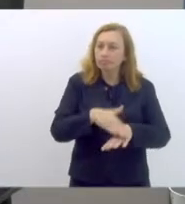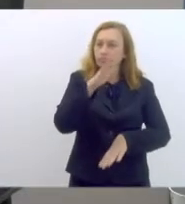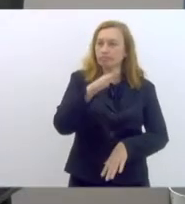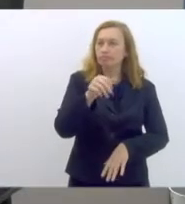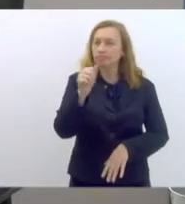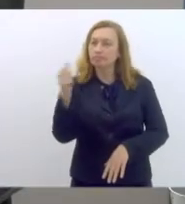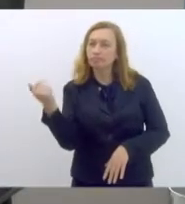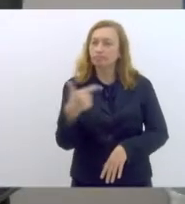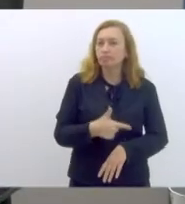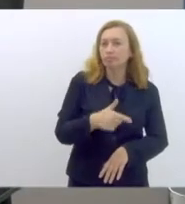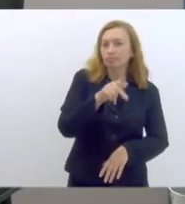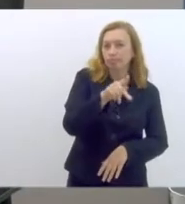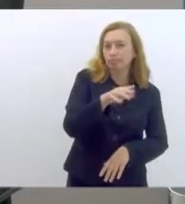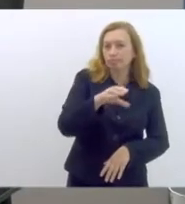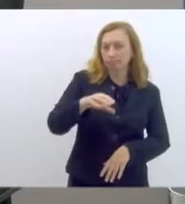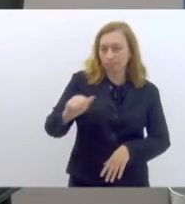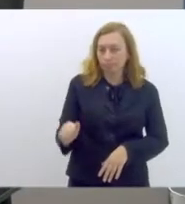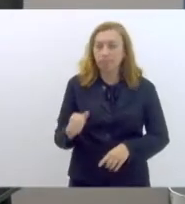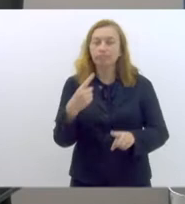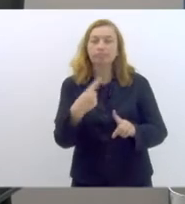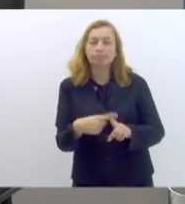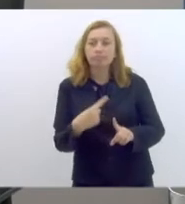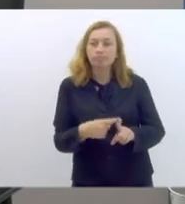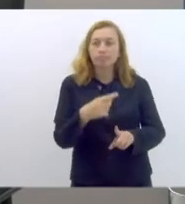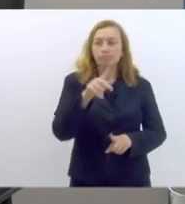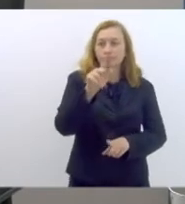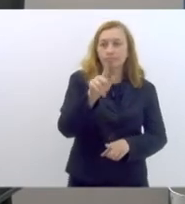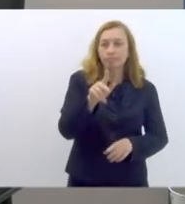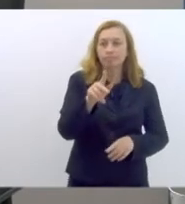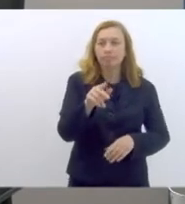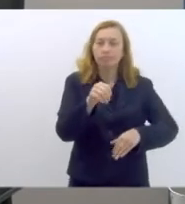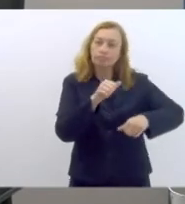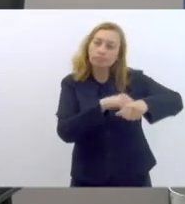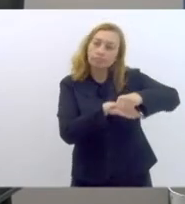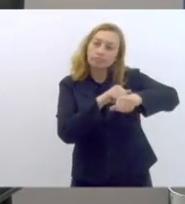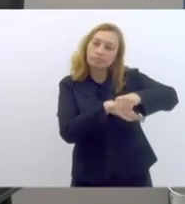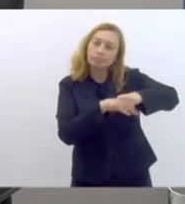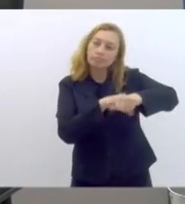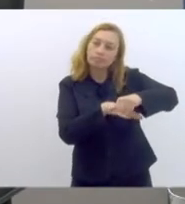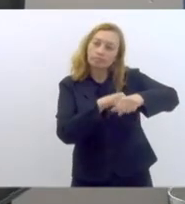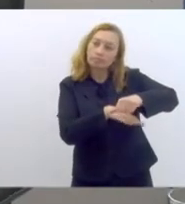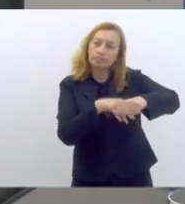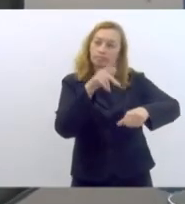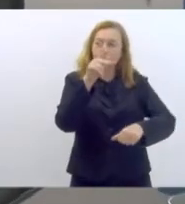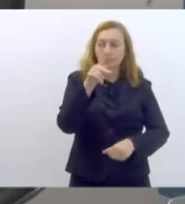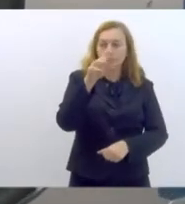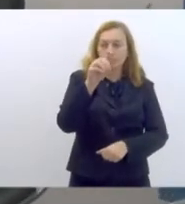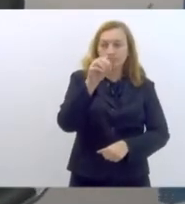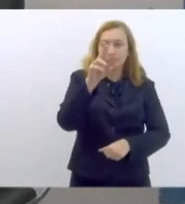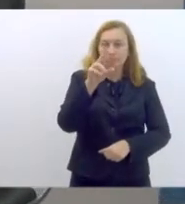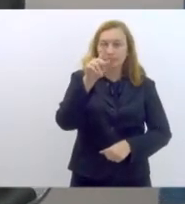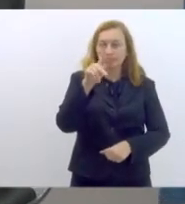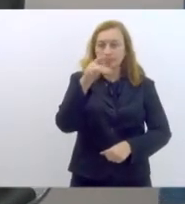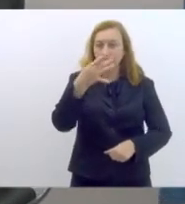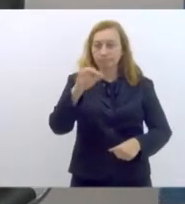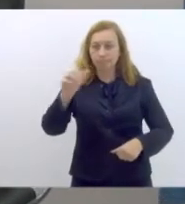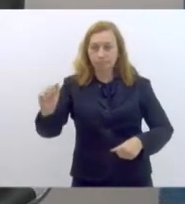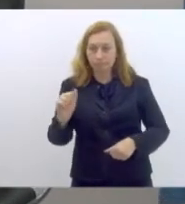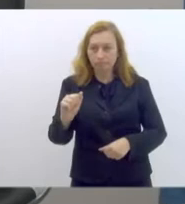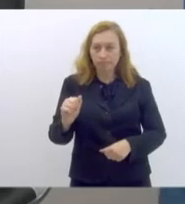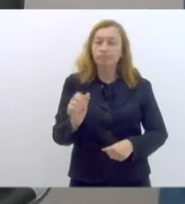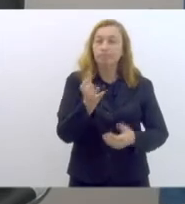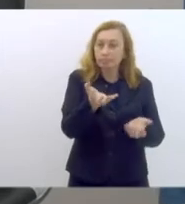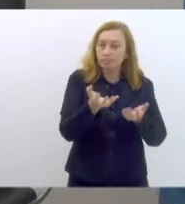IPCA. Porque o poupador, quando bota na poupança, né, evidentemente, ele